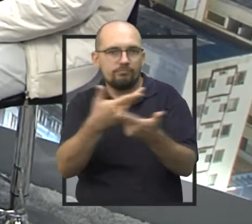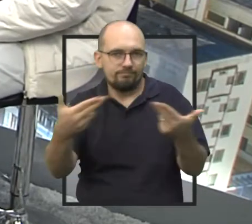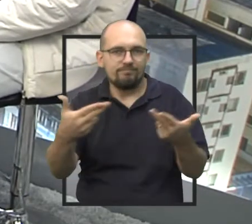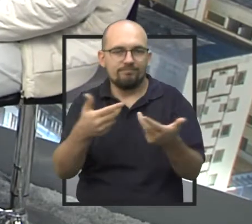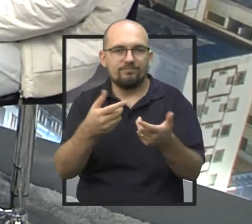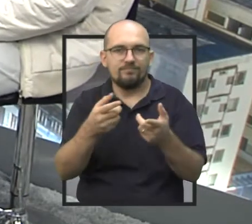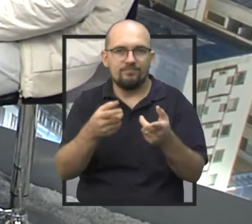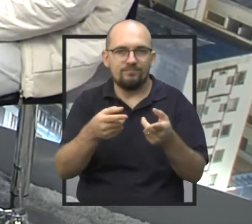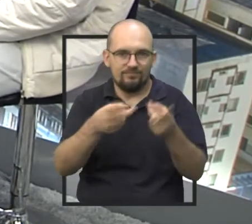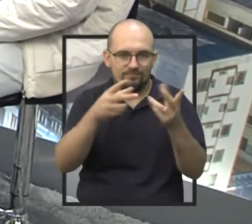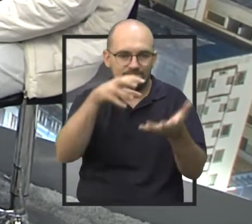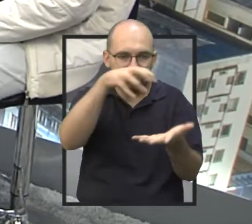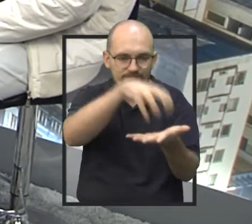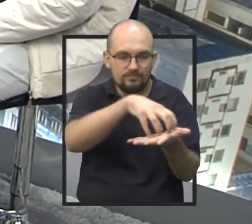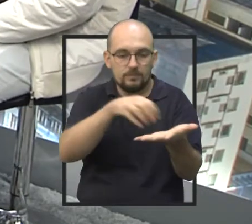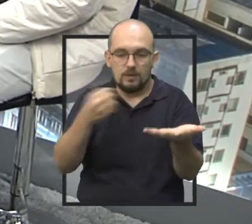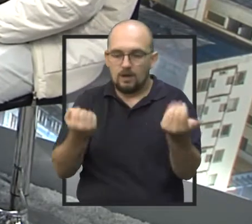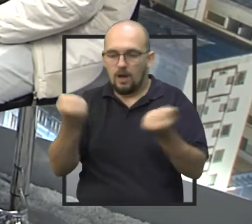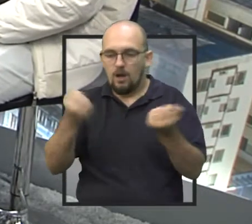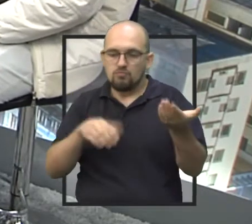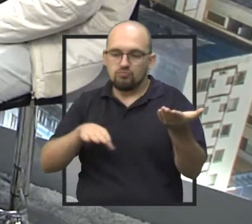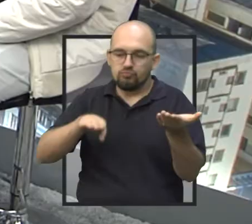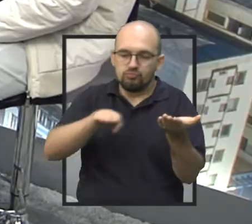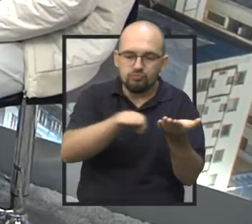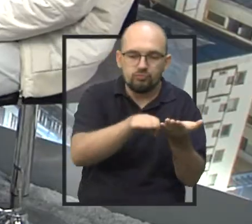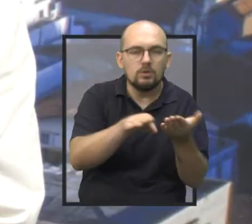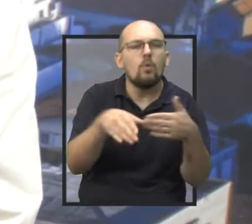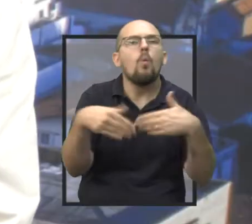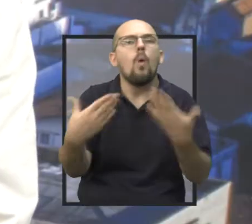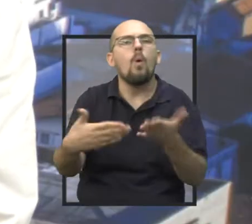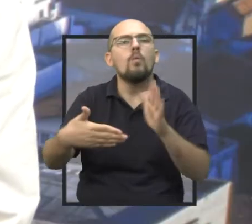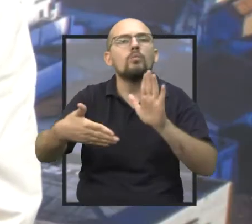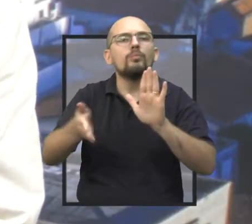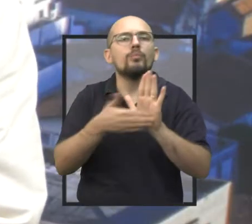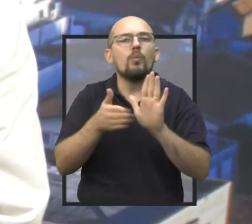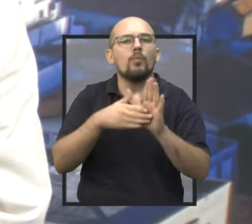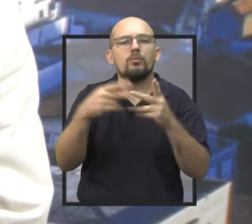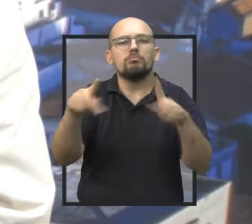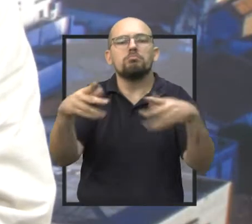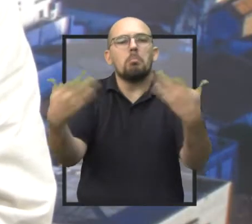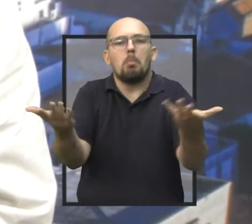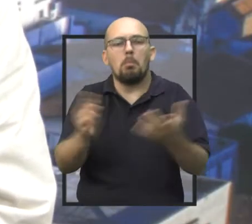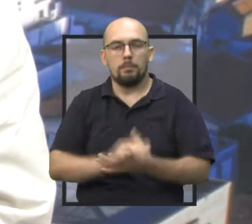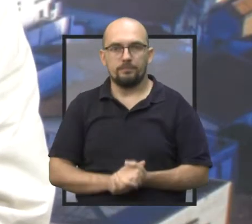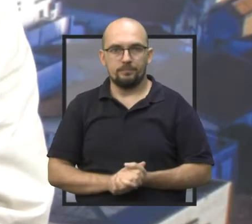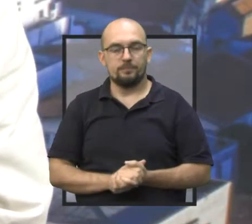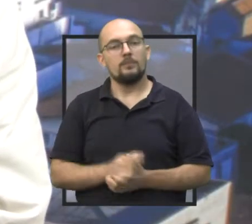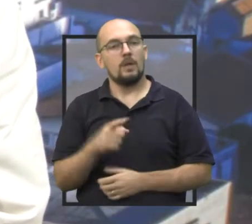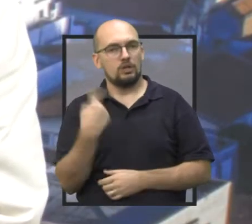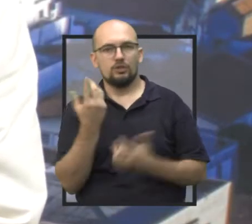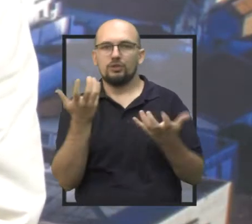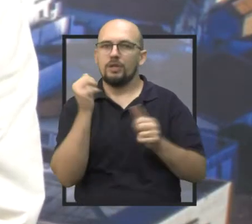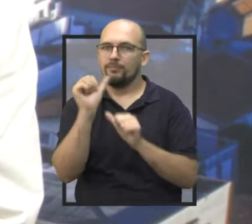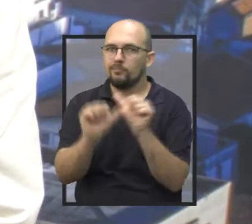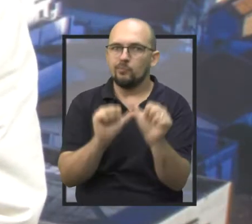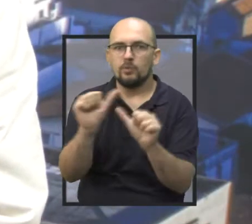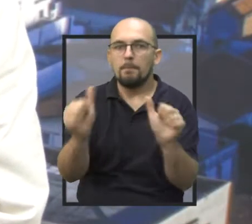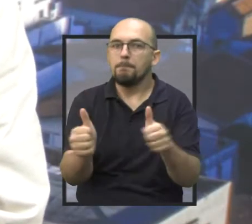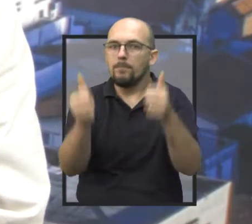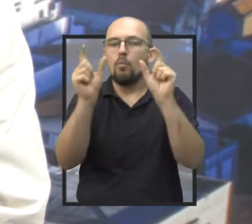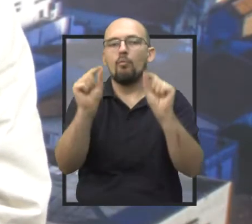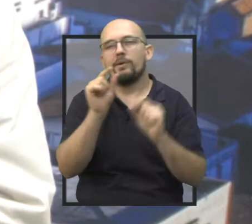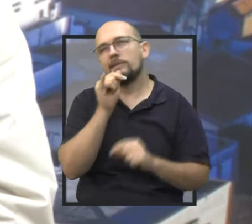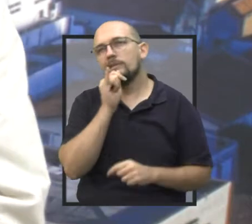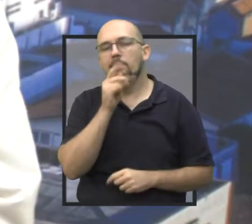que é a proposta deste projeto? A proposta é para melhorar aí quantas pessoas que têm seus